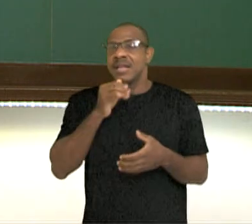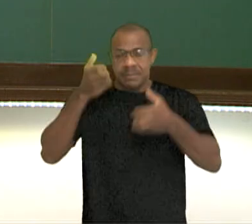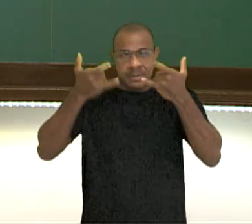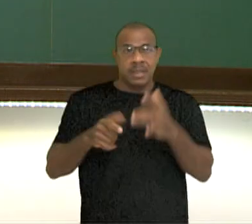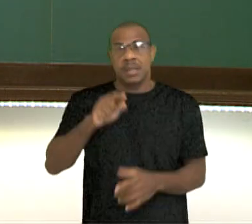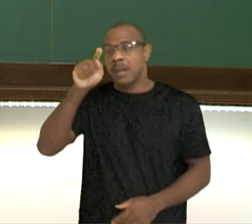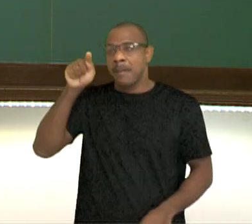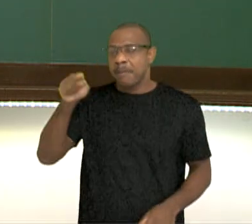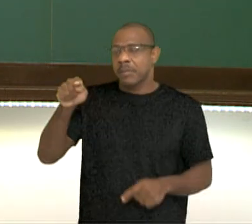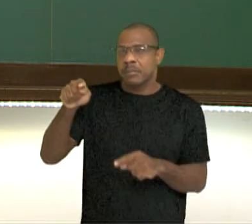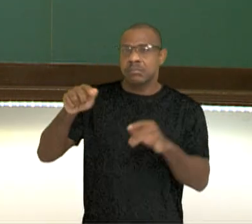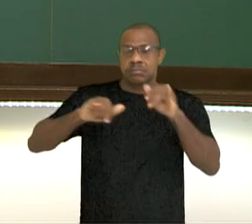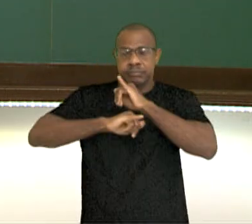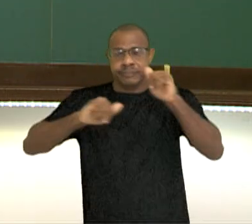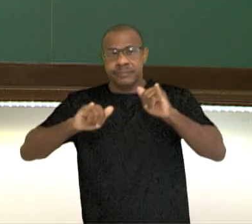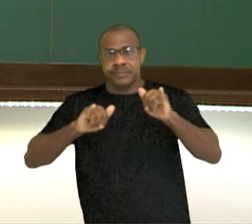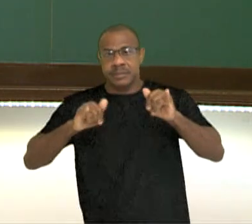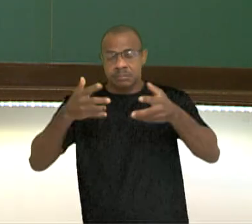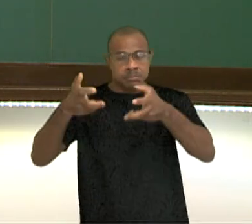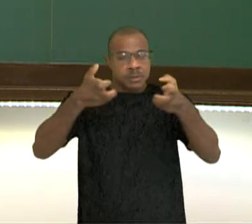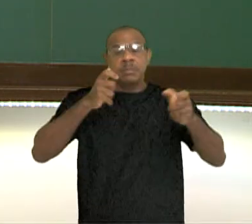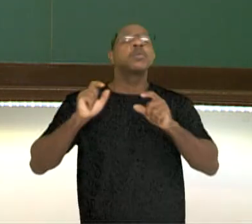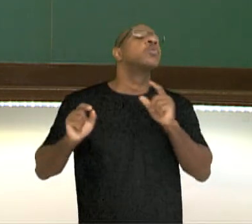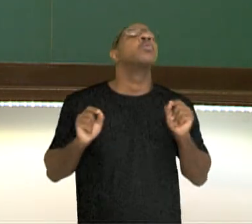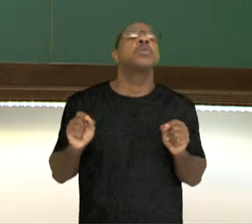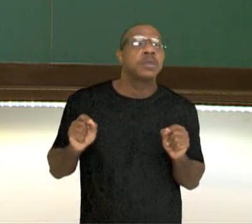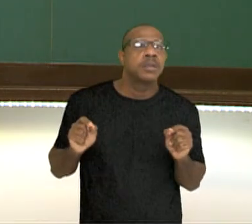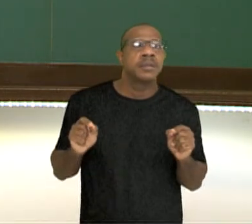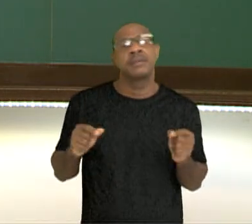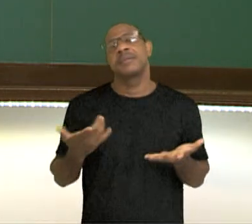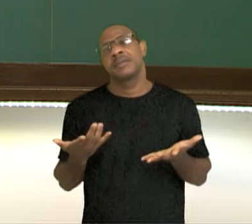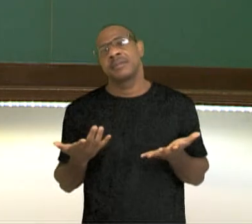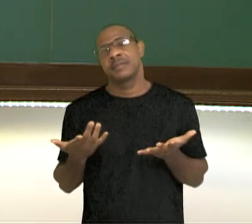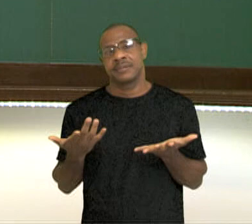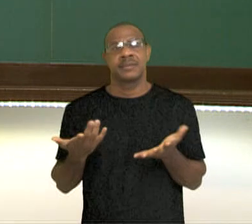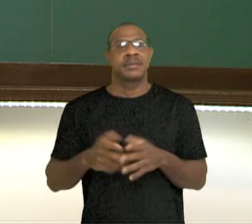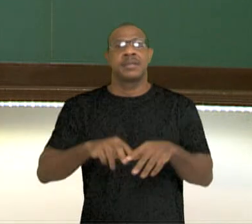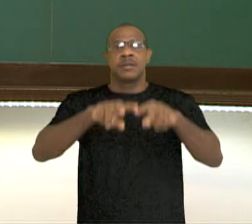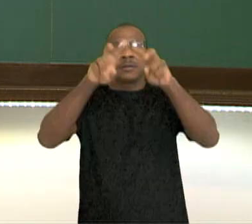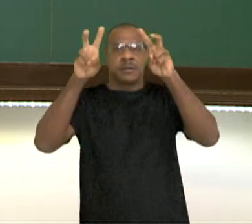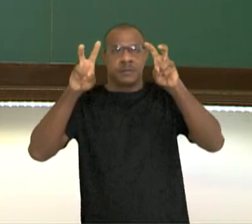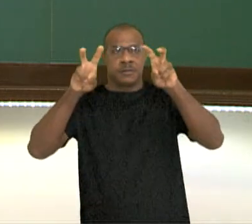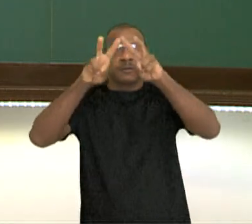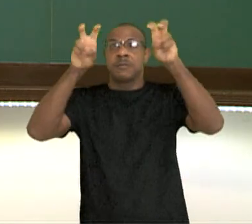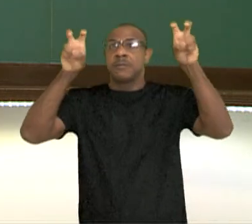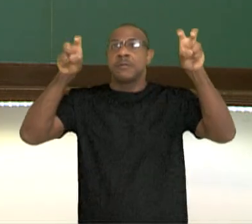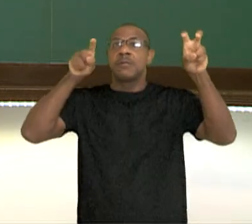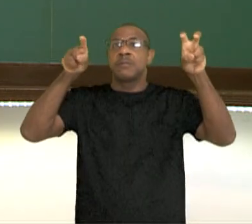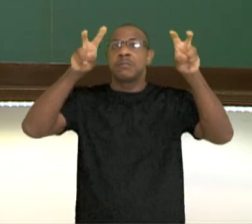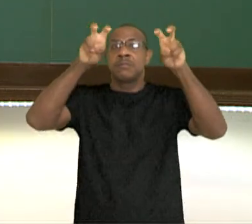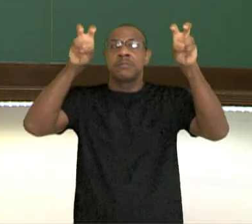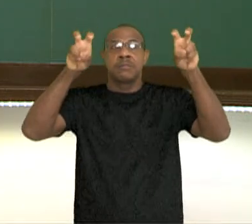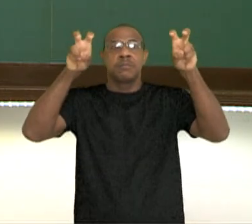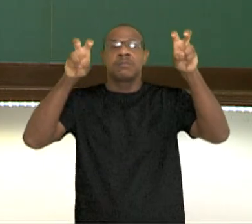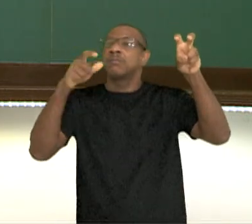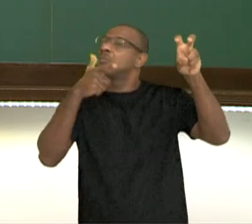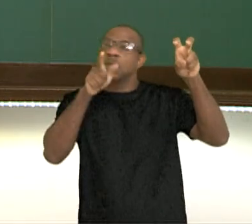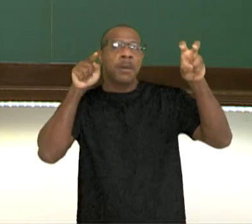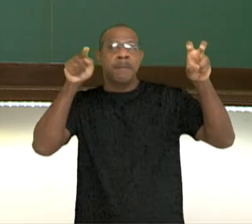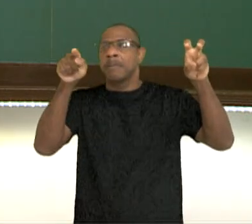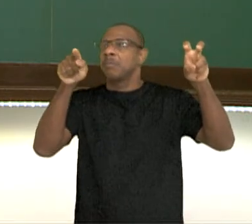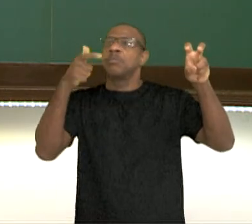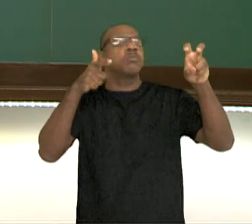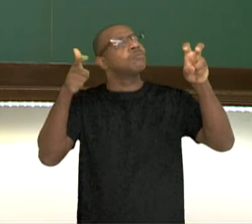pontuação nas notícias, nós percebemos que na manchete, no título, eu não uso ponto